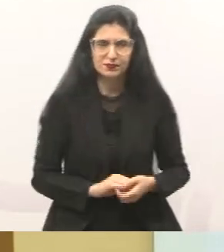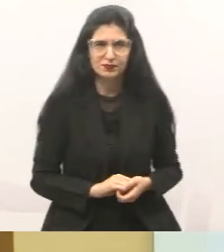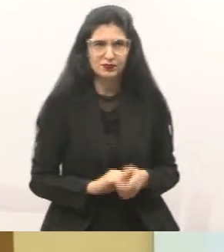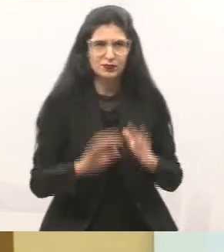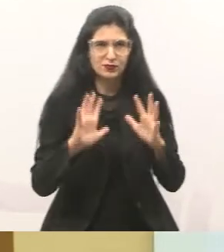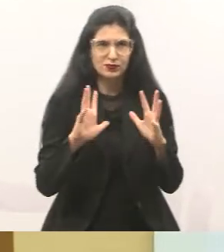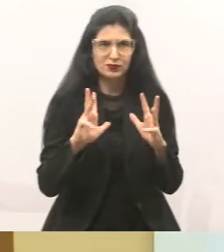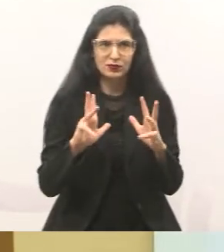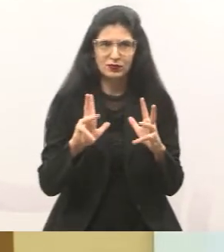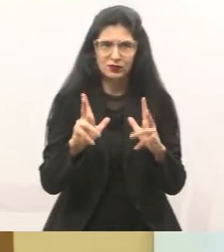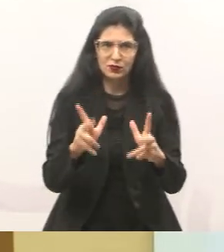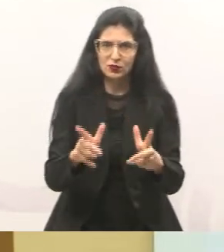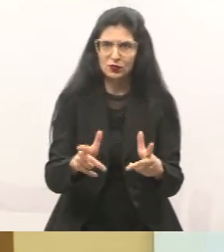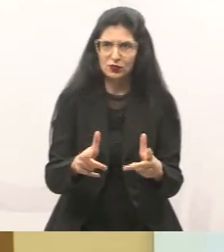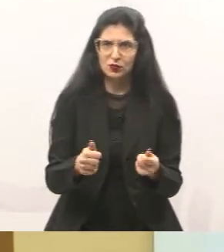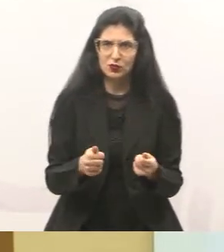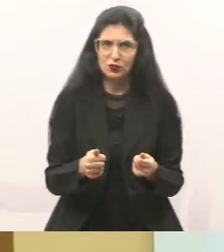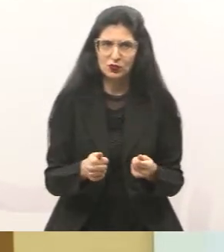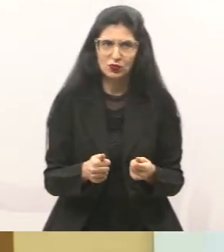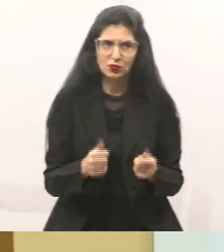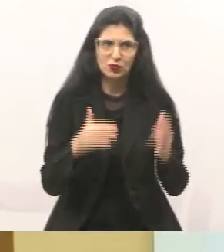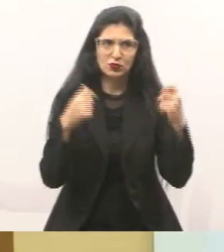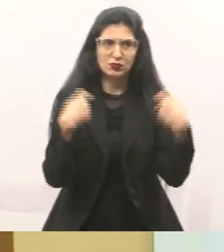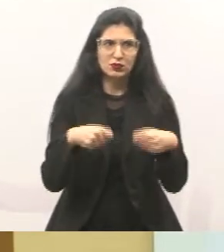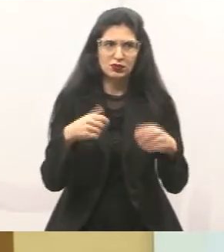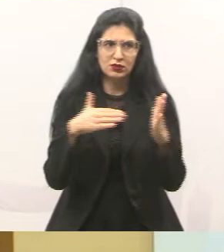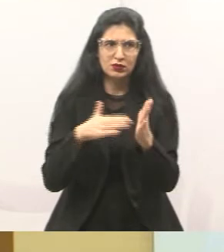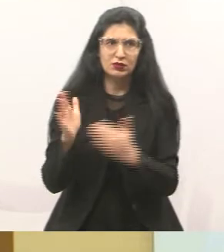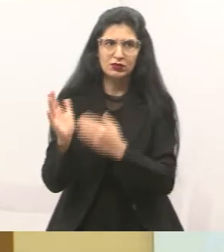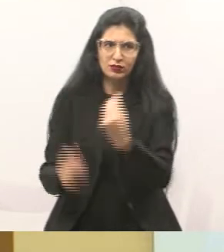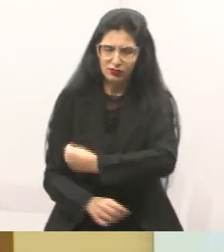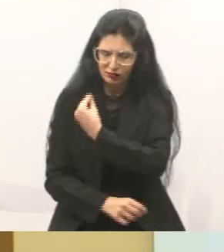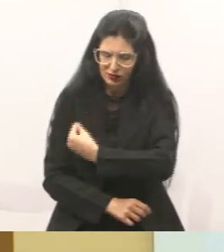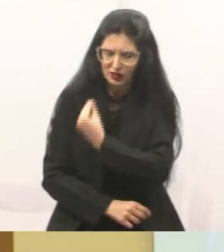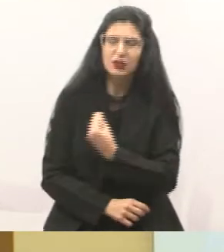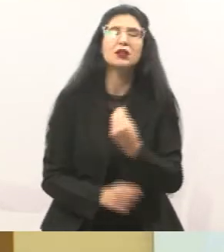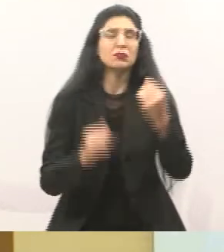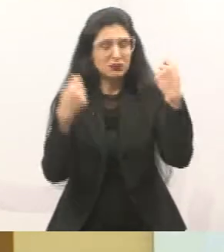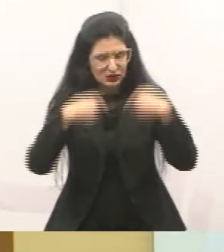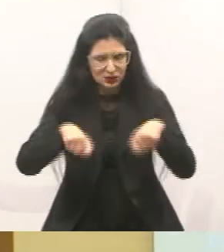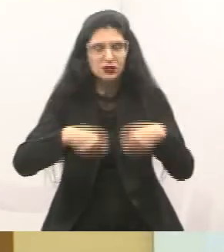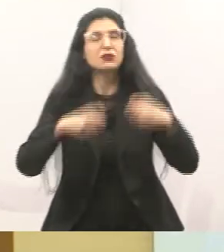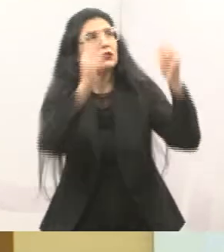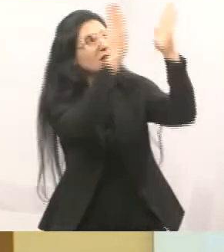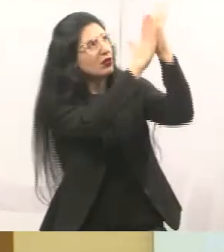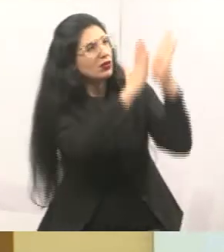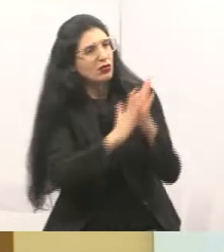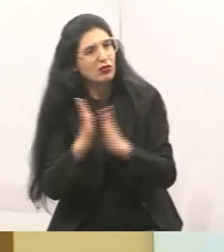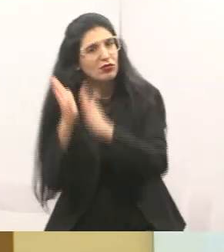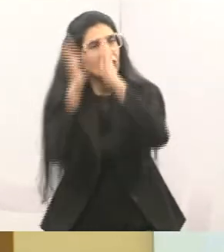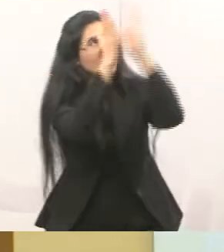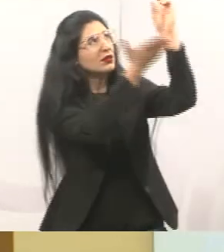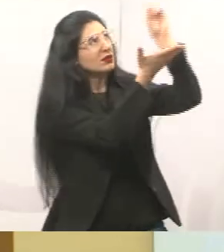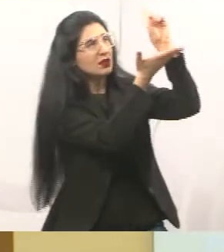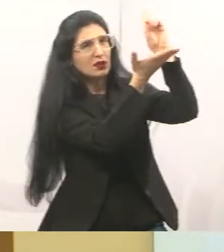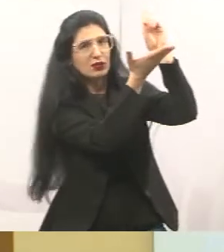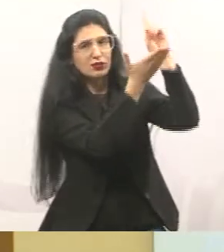Tudo quanto tem fôlego, louve ao Senhor. Louvai ao Senhor. Palavra de Deus.